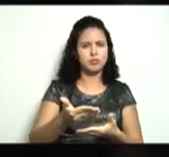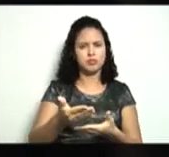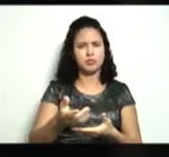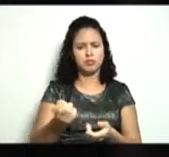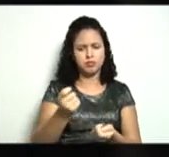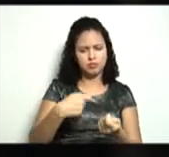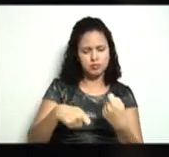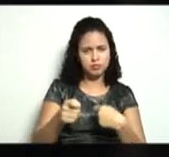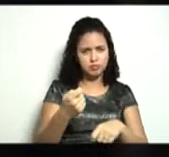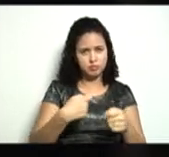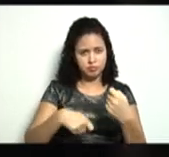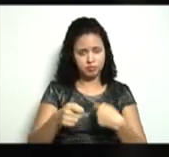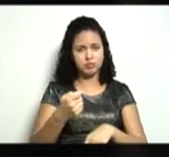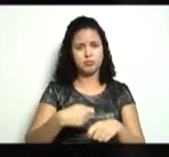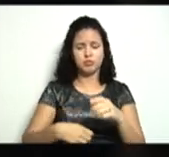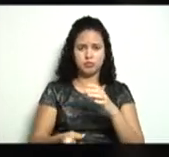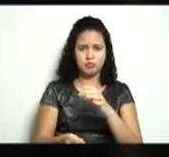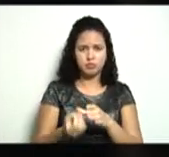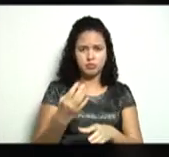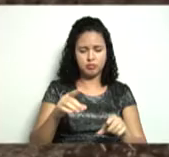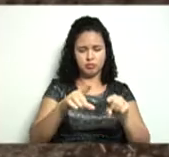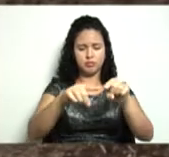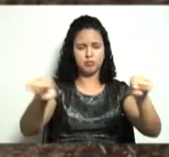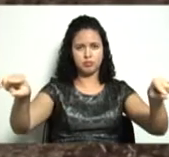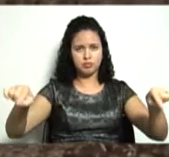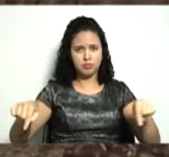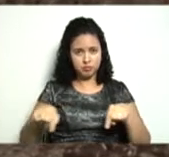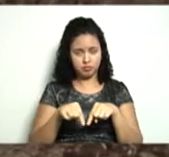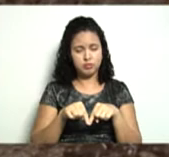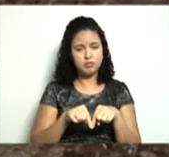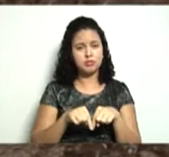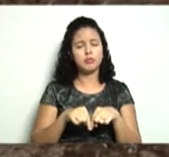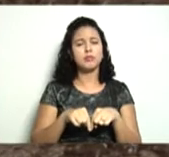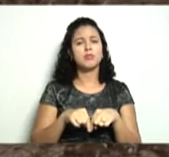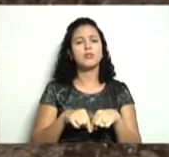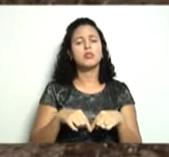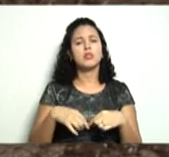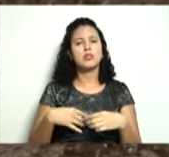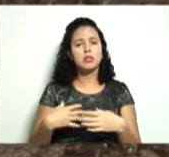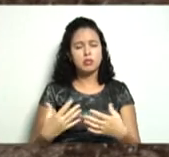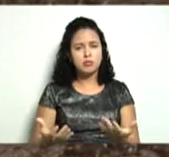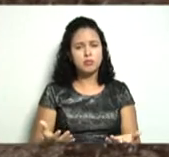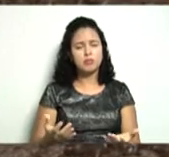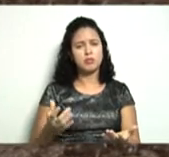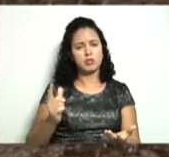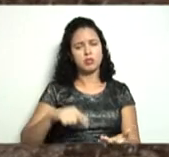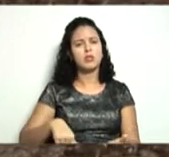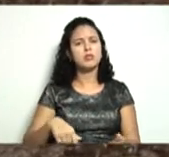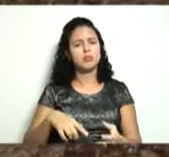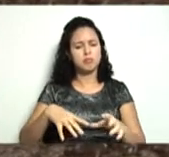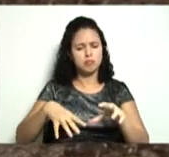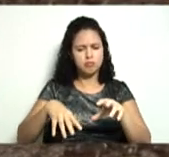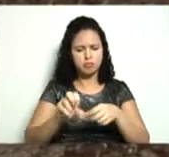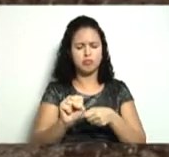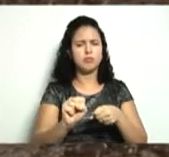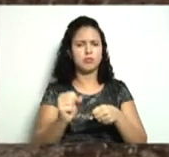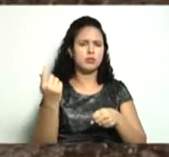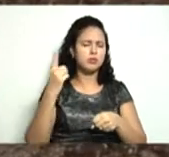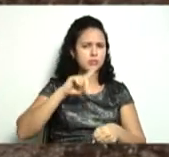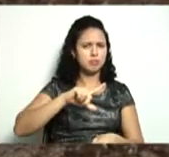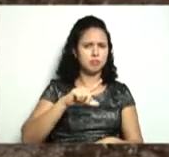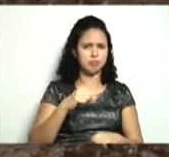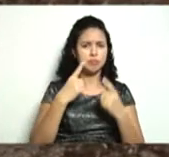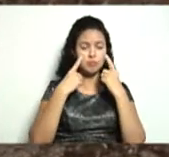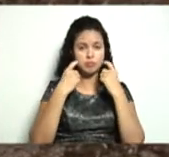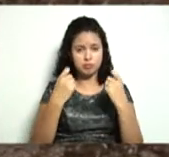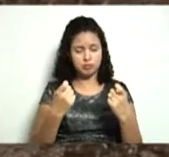administrando sempre cada vez mais a propriedade. O programa, eu tenho certeza que para todos que concluíram, foi muito interessante,